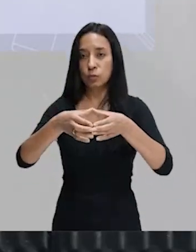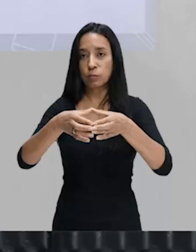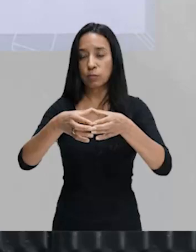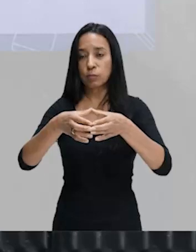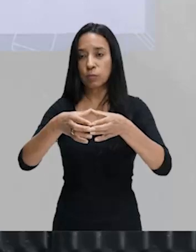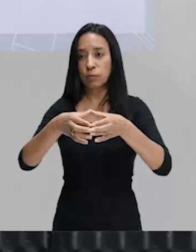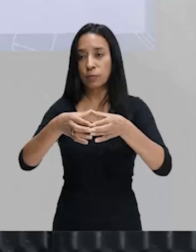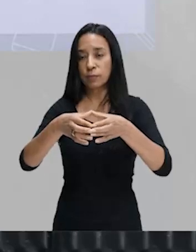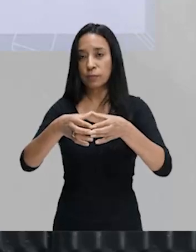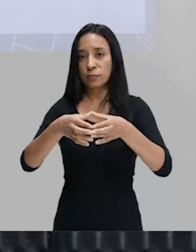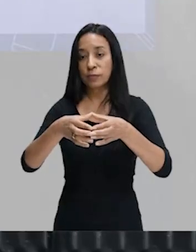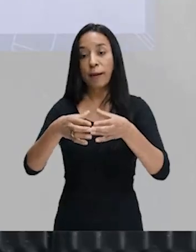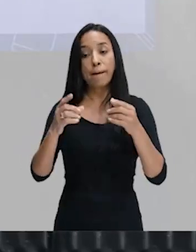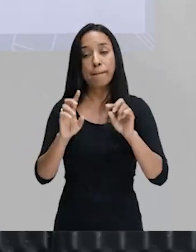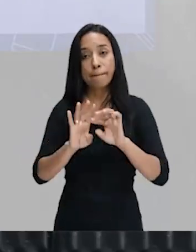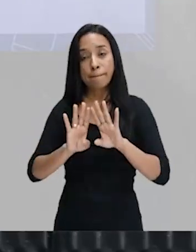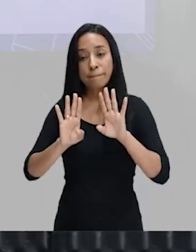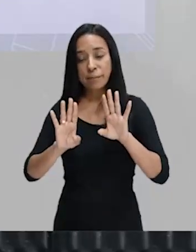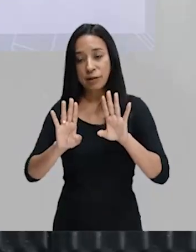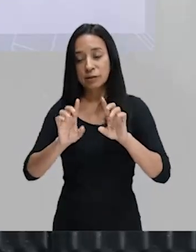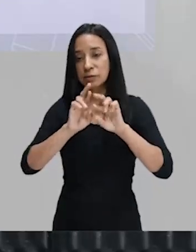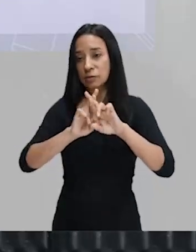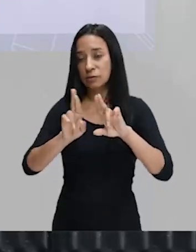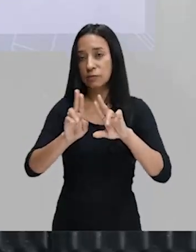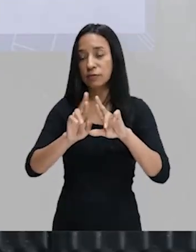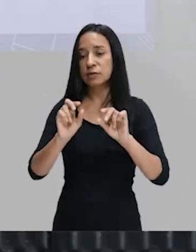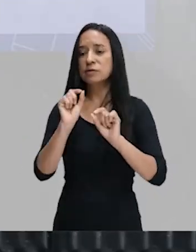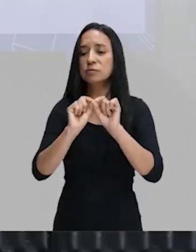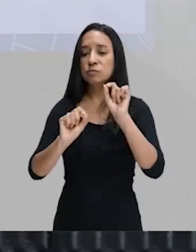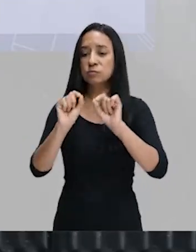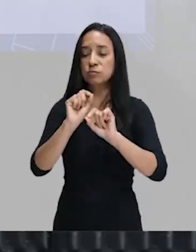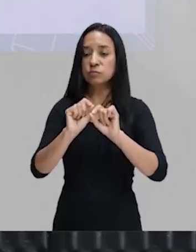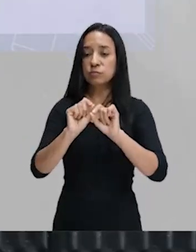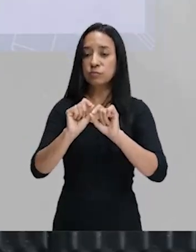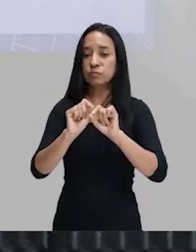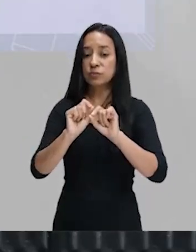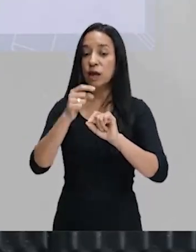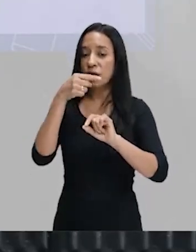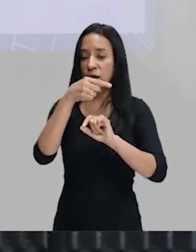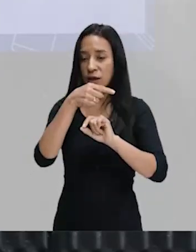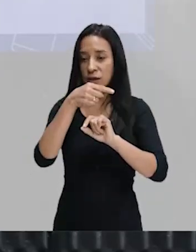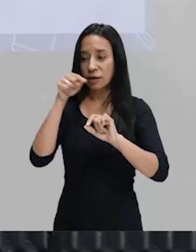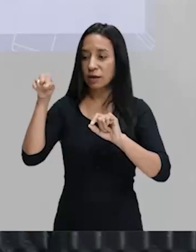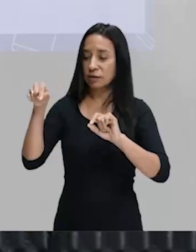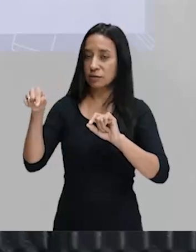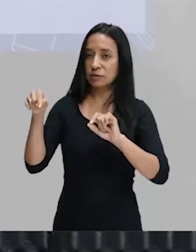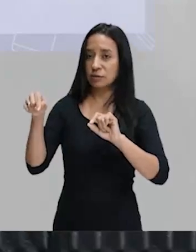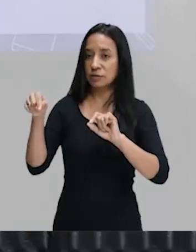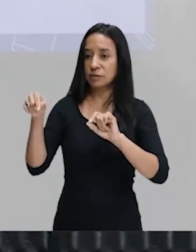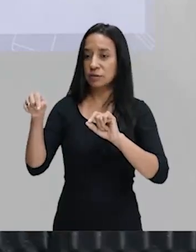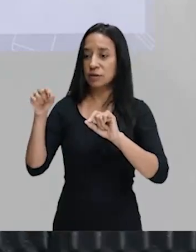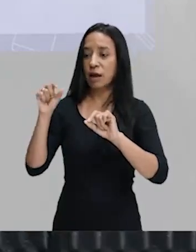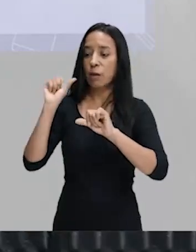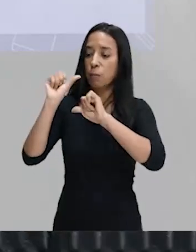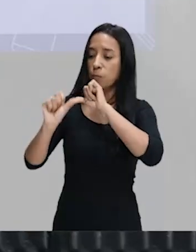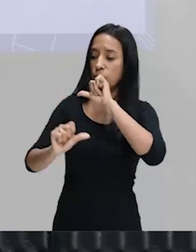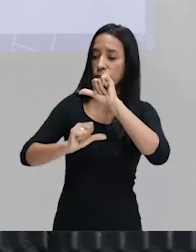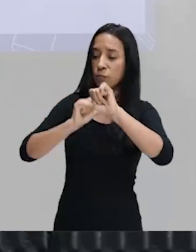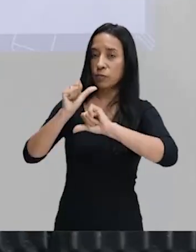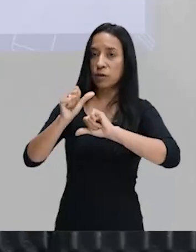beleza? Agora, a diferença é que lá na de castas, na Índia, a mobilidade